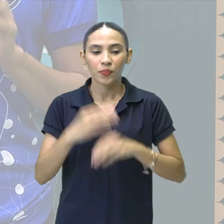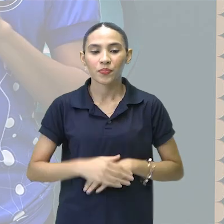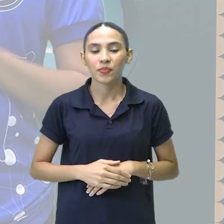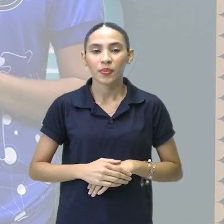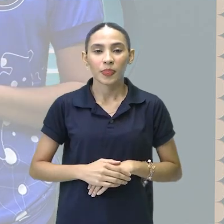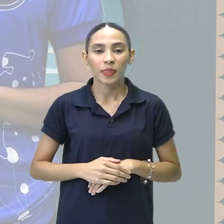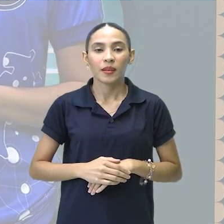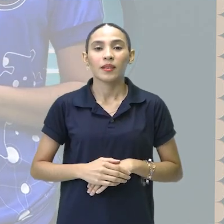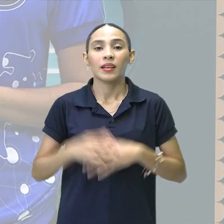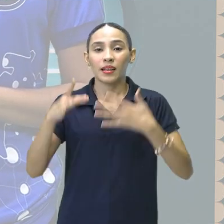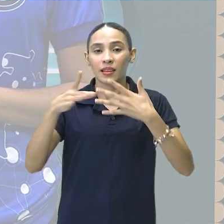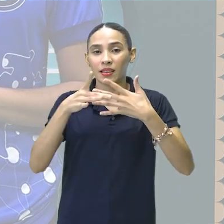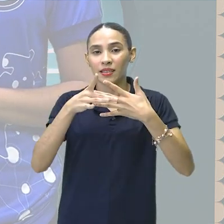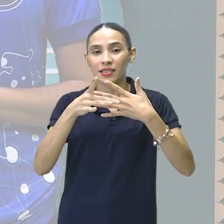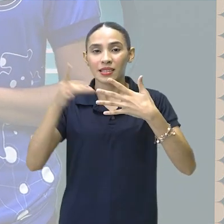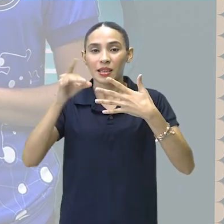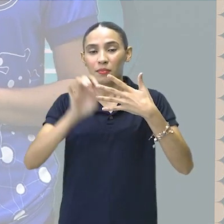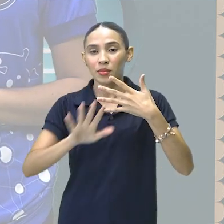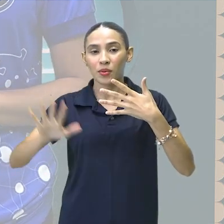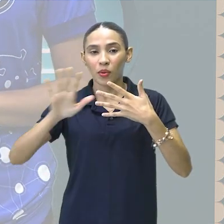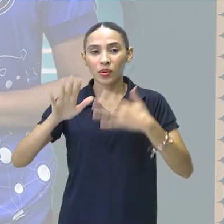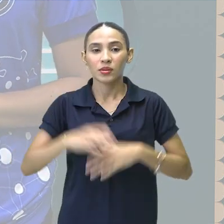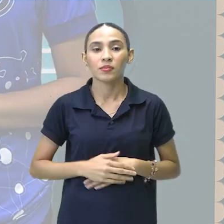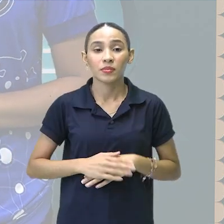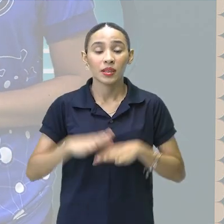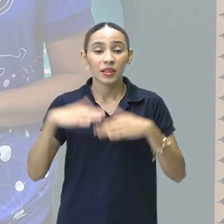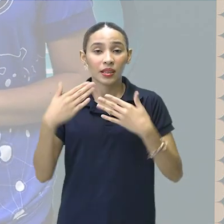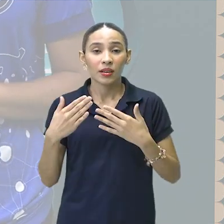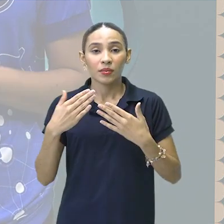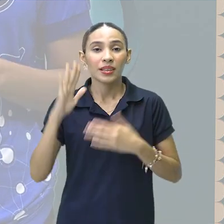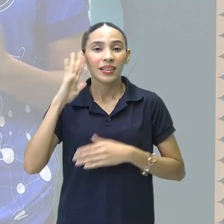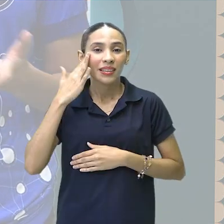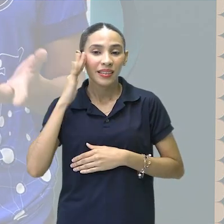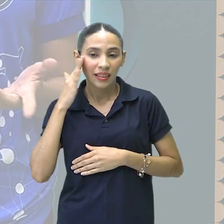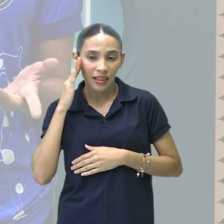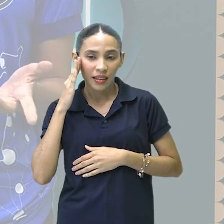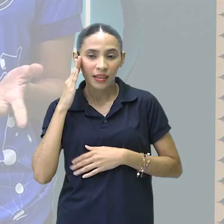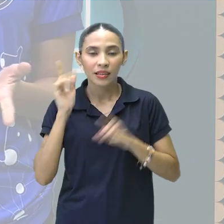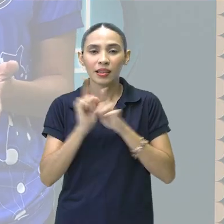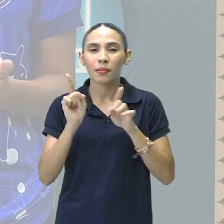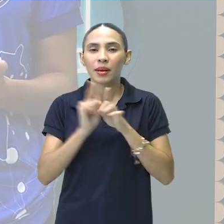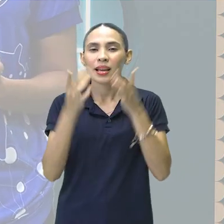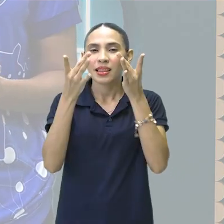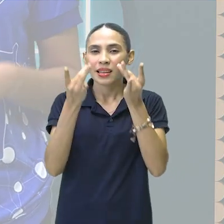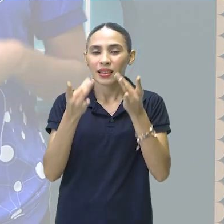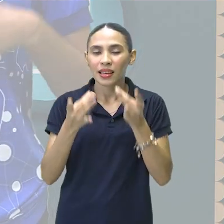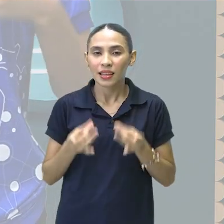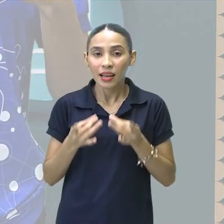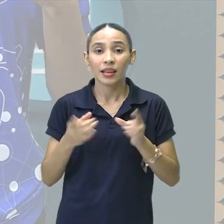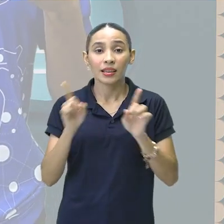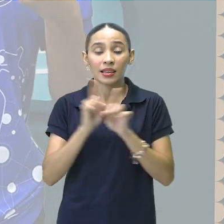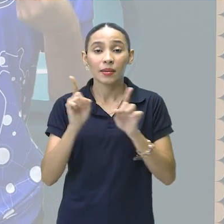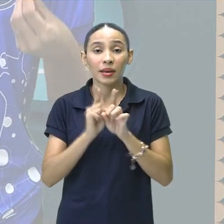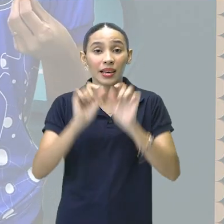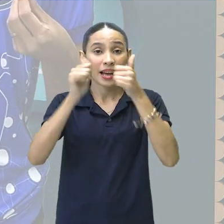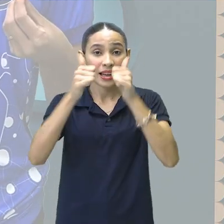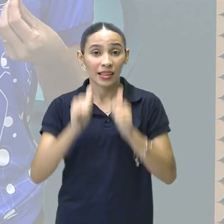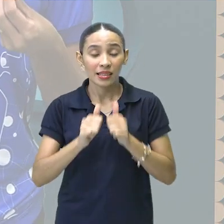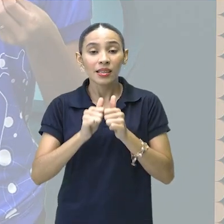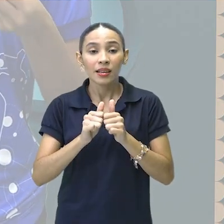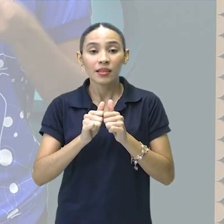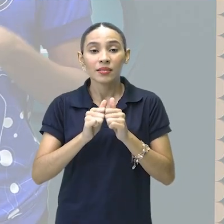Da semiótica. Olha só. Quando falamos de entender, de detalhar, de